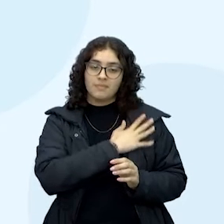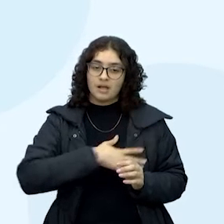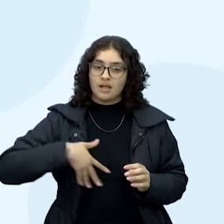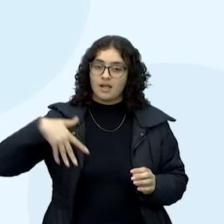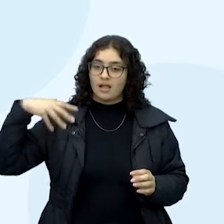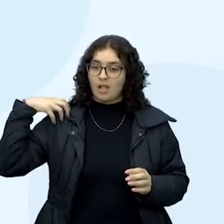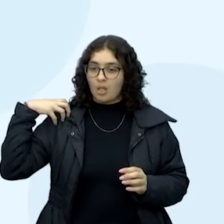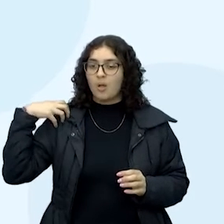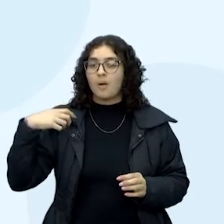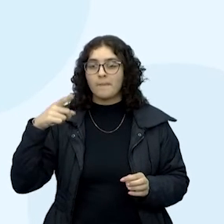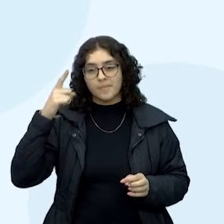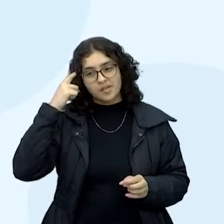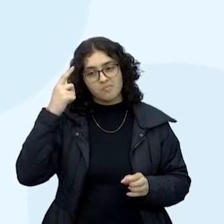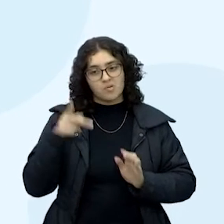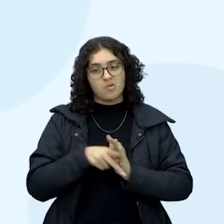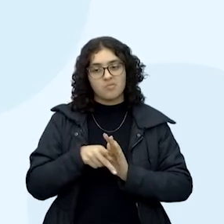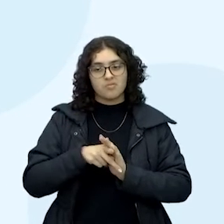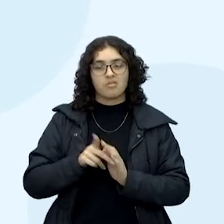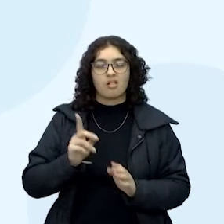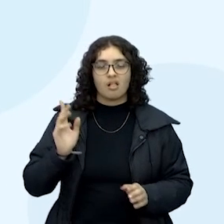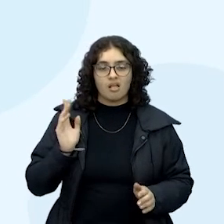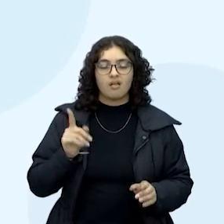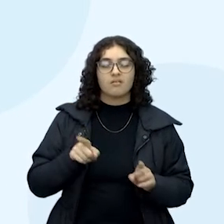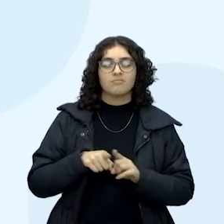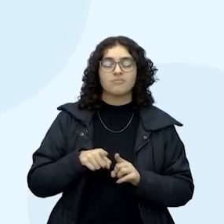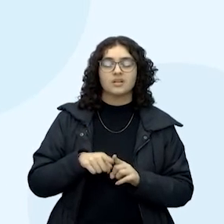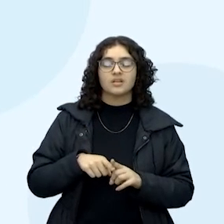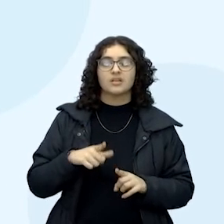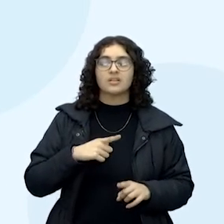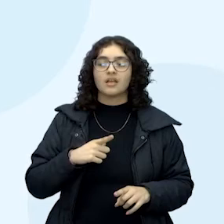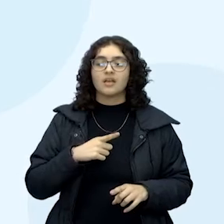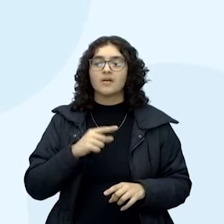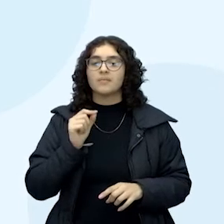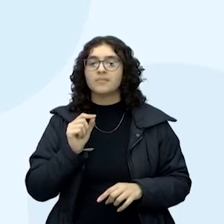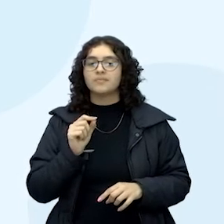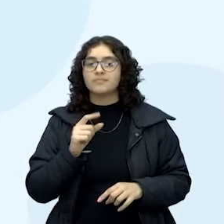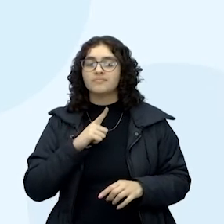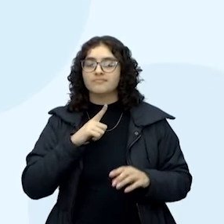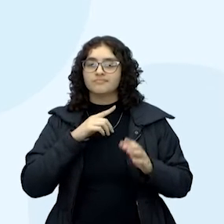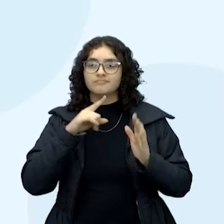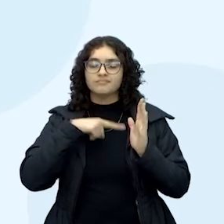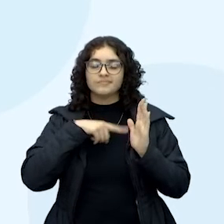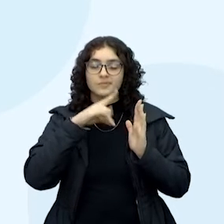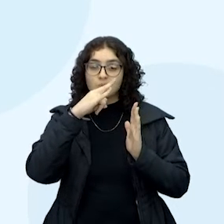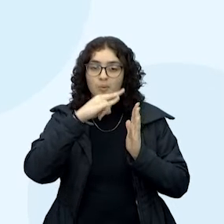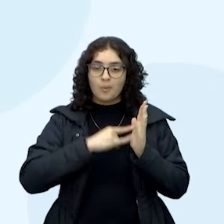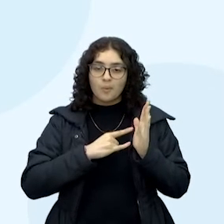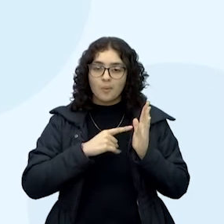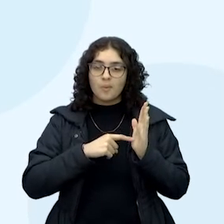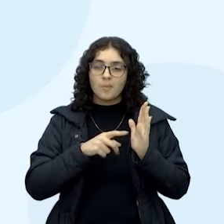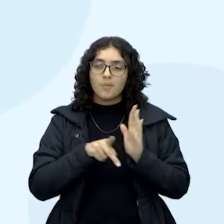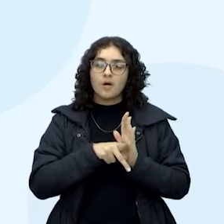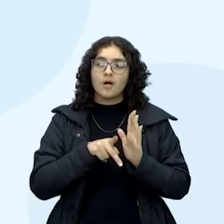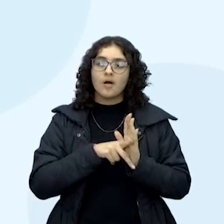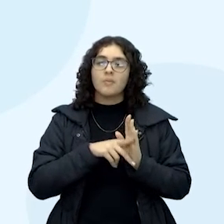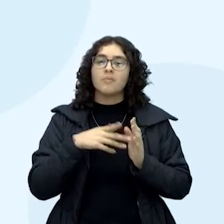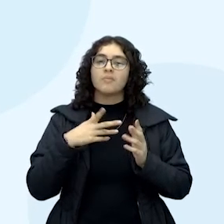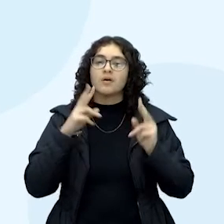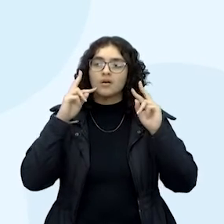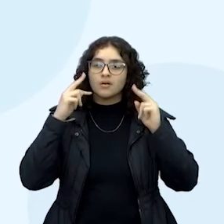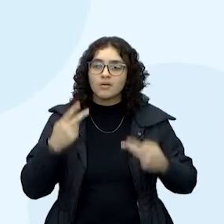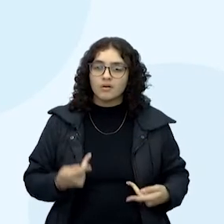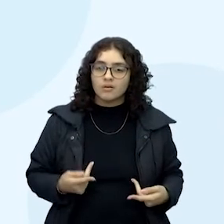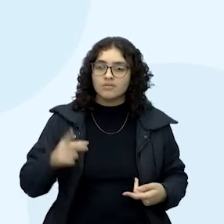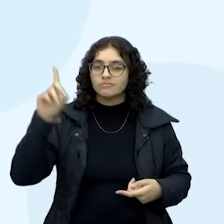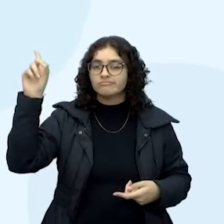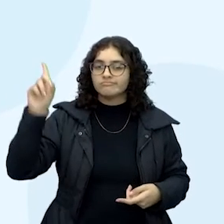próximas aulas nós vamos falar sobre a Declaração Universal dos Direitos do Homem e do Cidadão, a Declaração Universal dos Direitos Humanos e